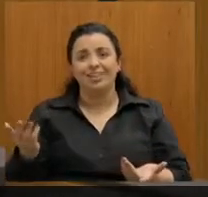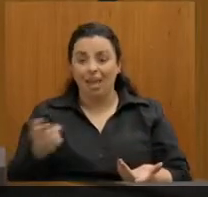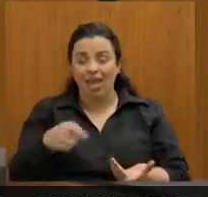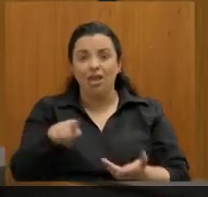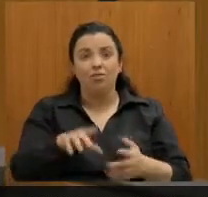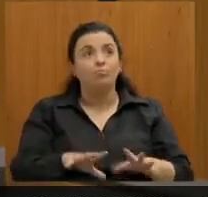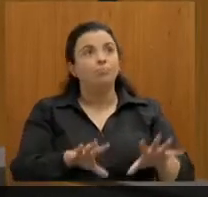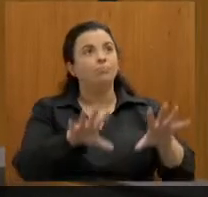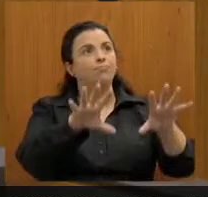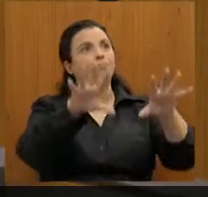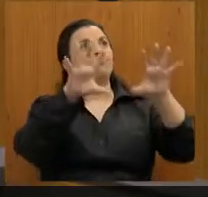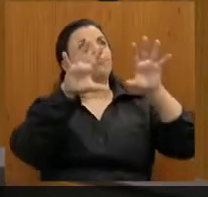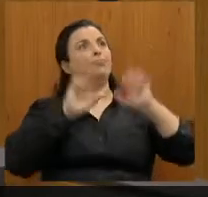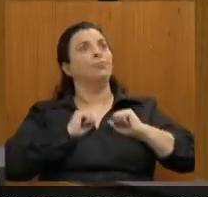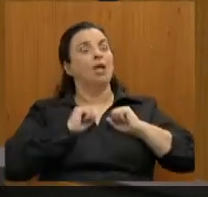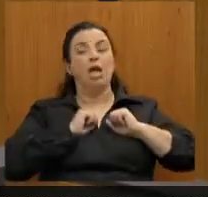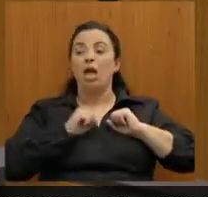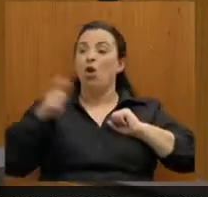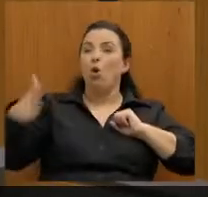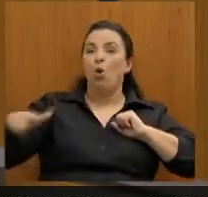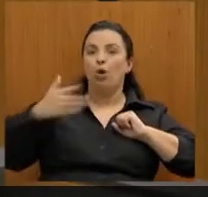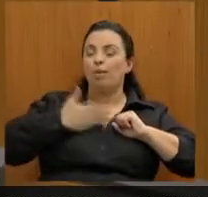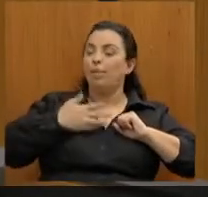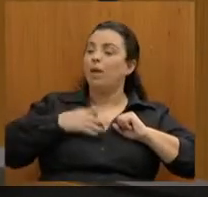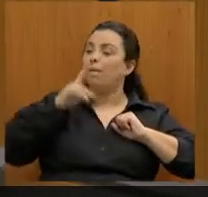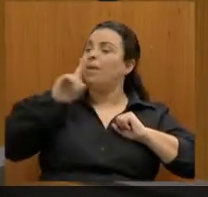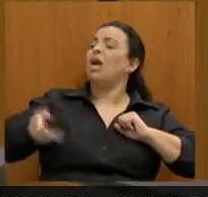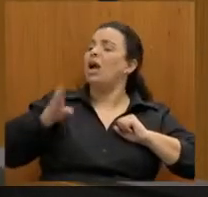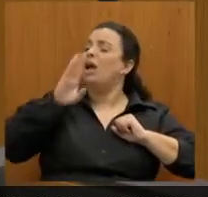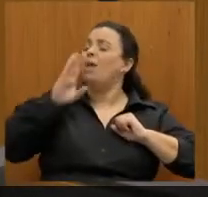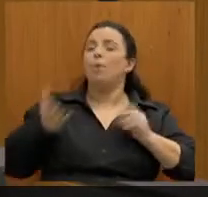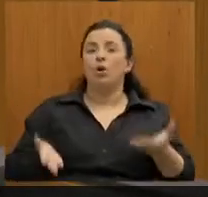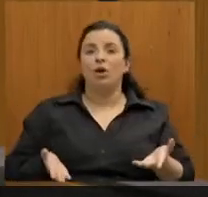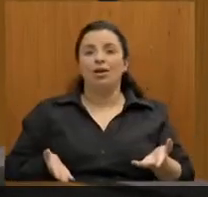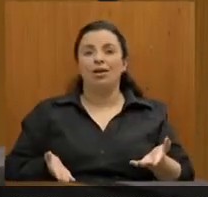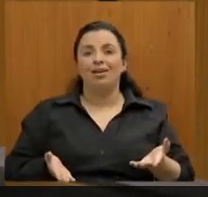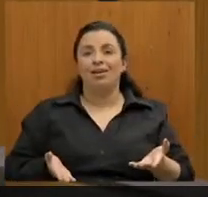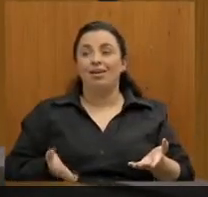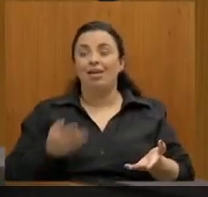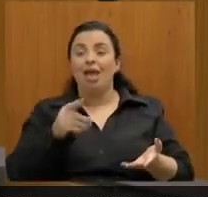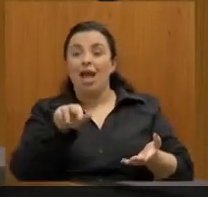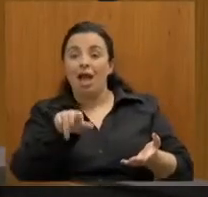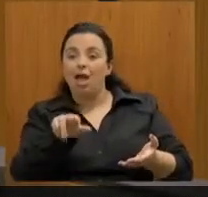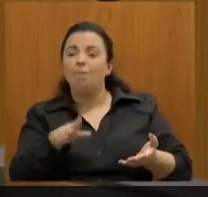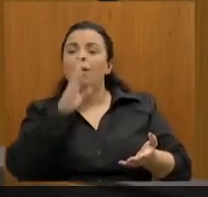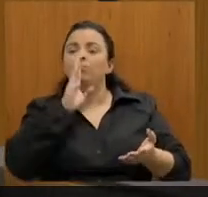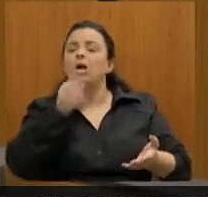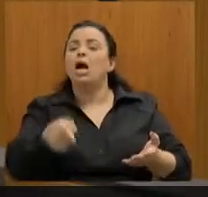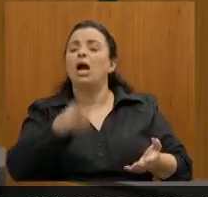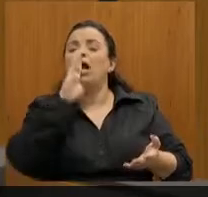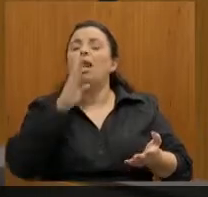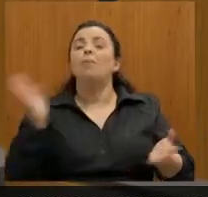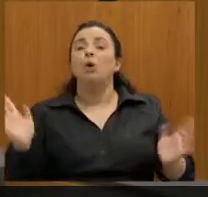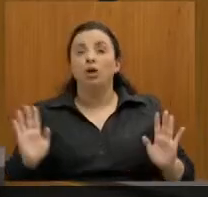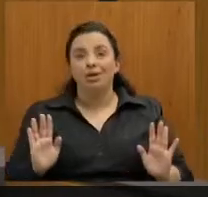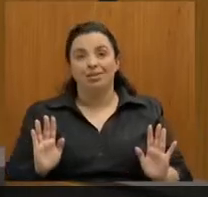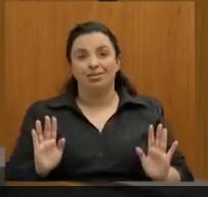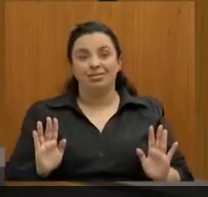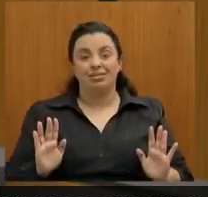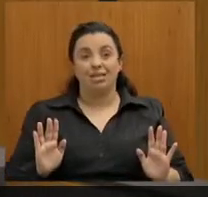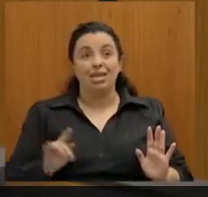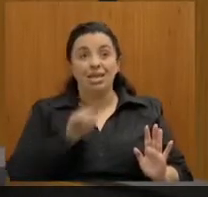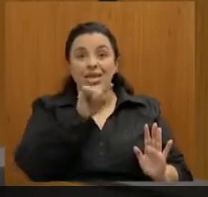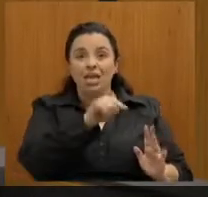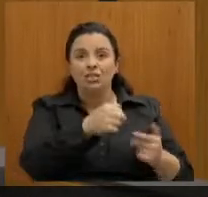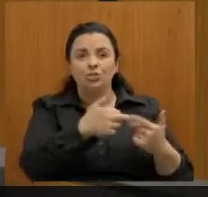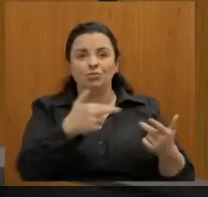colega também cala a boca Me manda a irmã Cala a boca e essa esses gatilhos é que